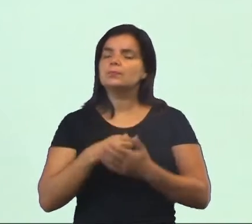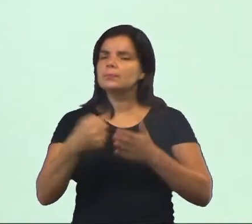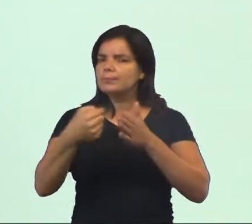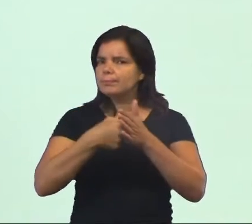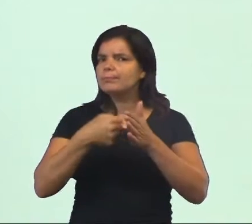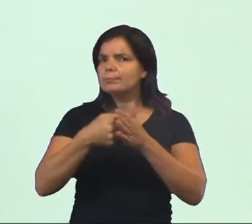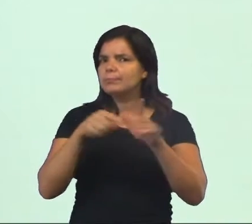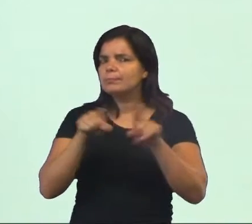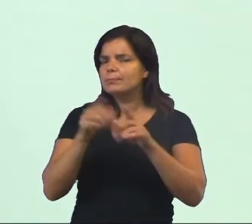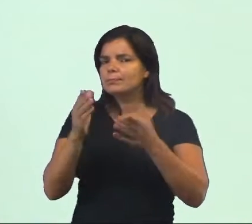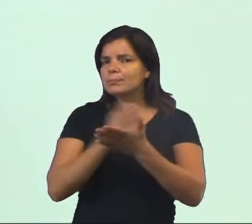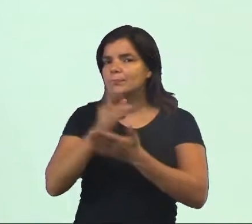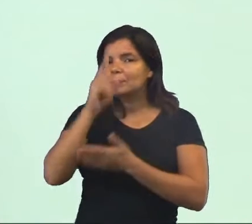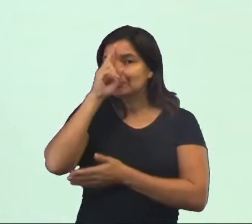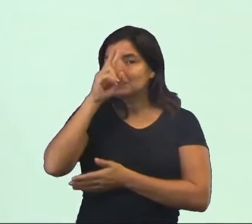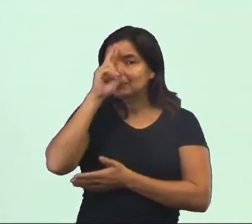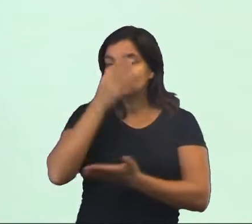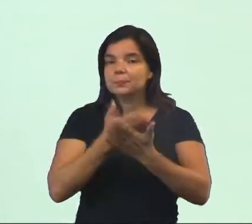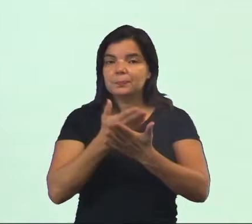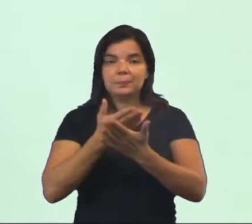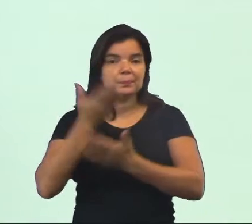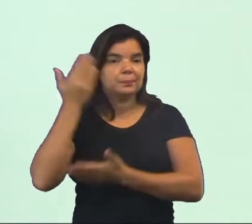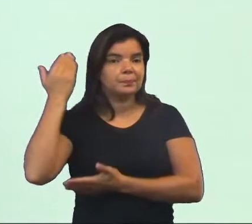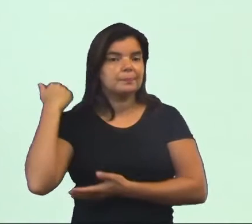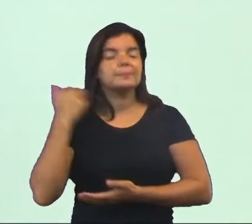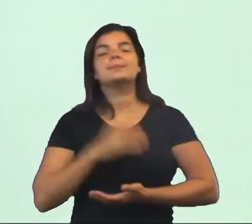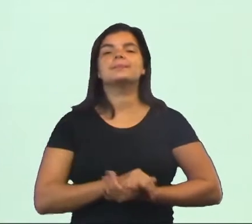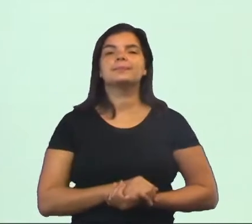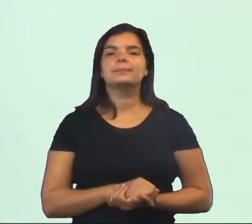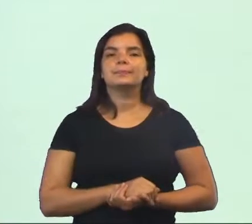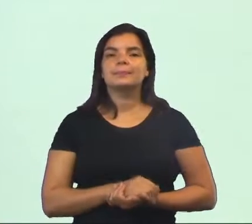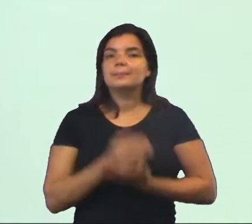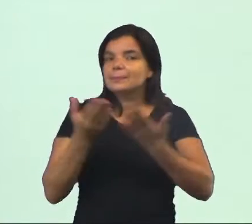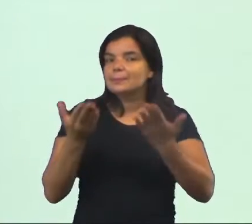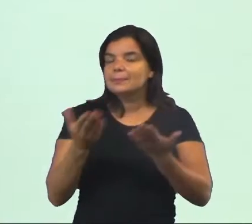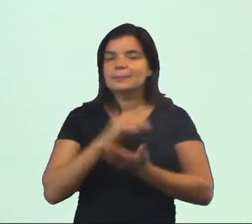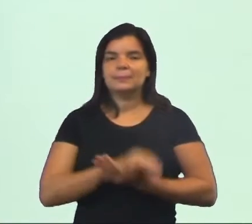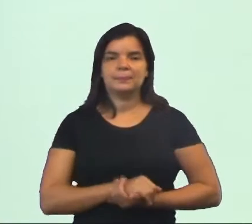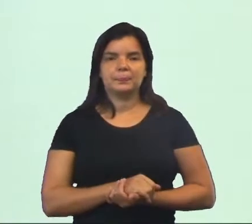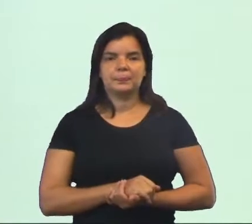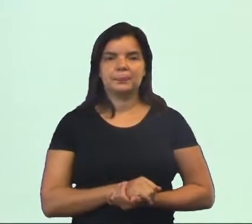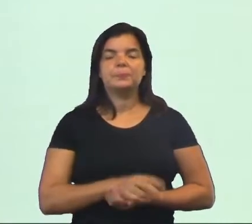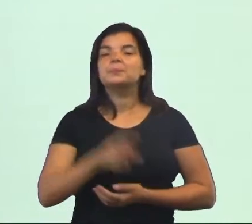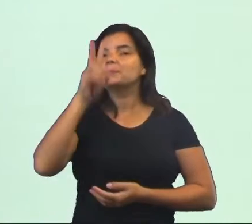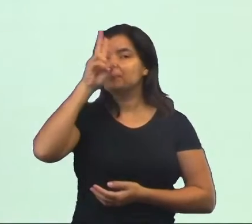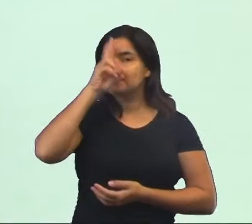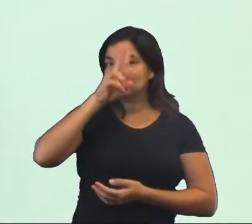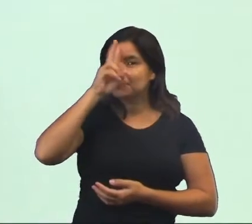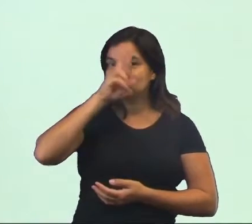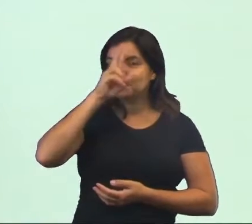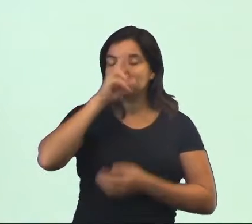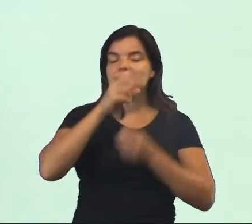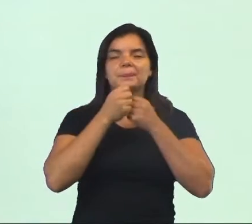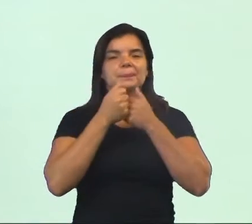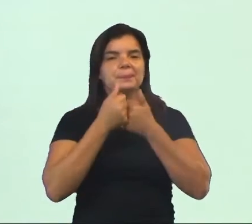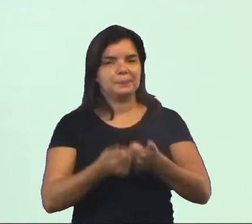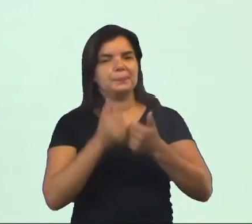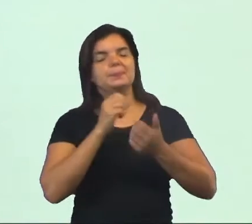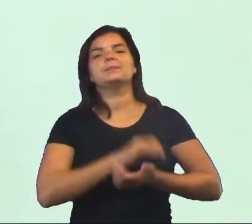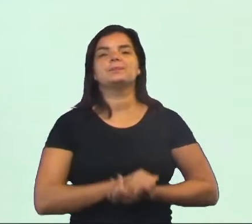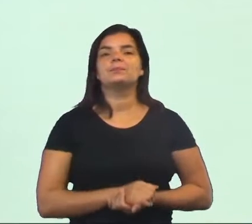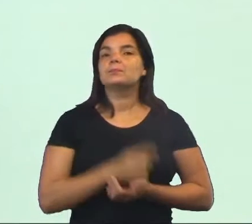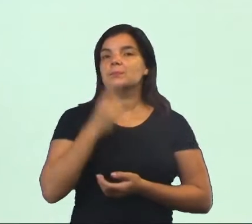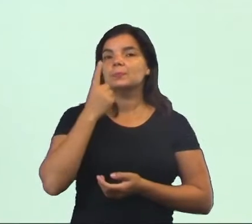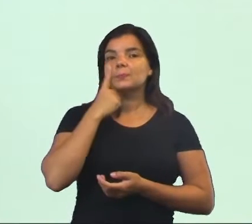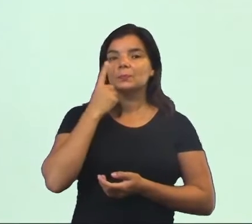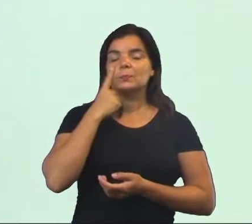que você lembra da nossa aula anterior? E aí, turminha, estão lembrados? Muito bem! Olhem